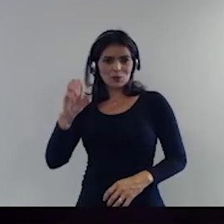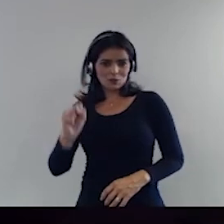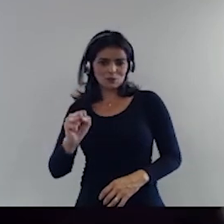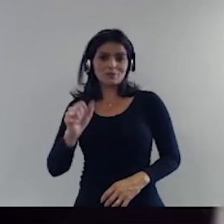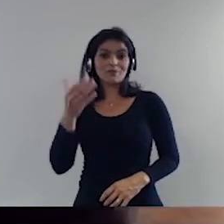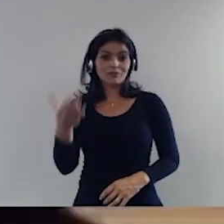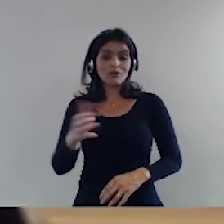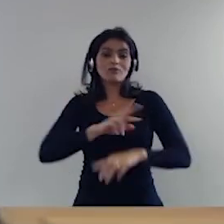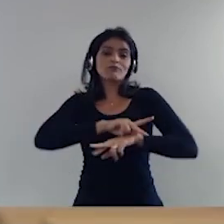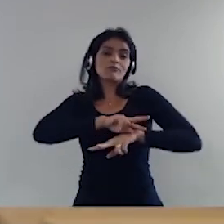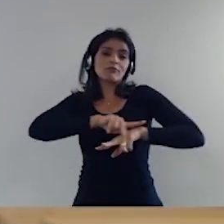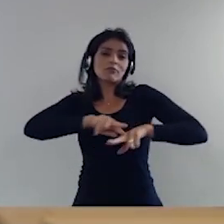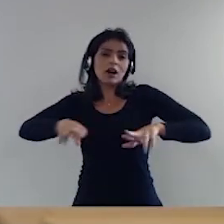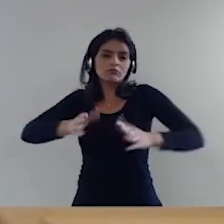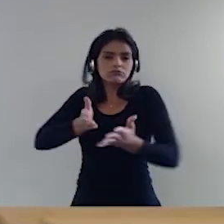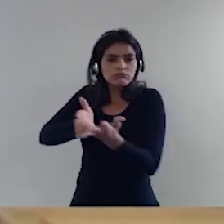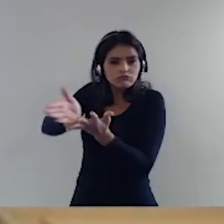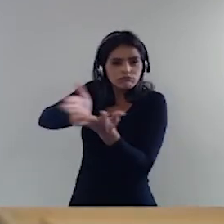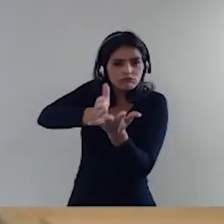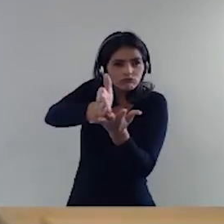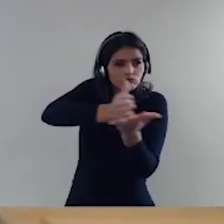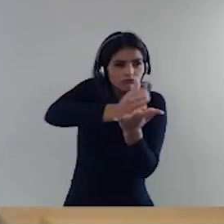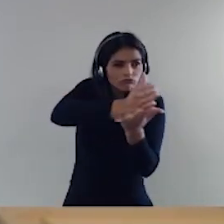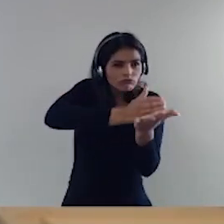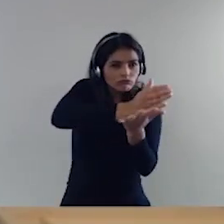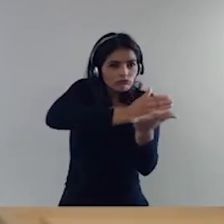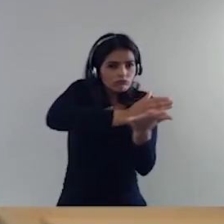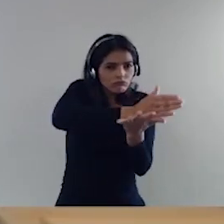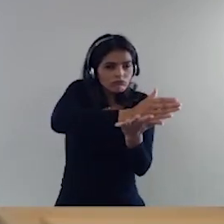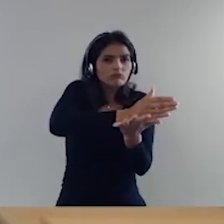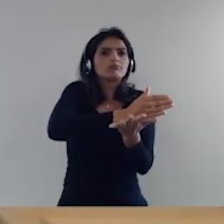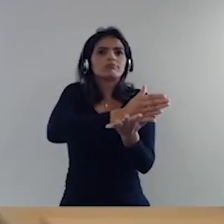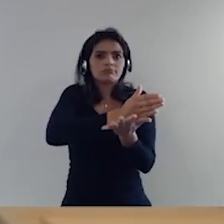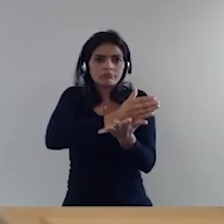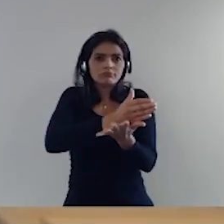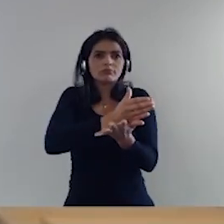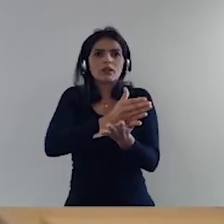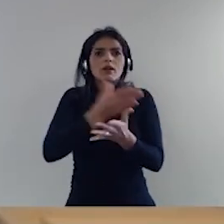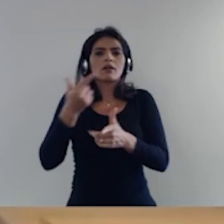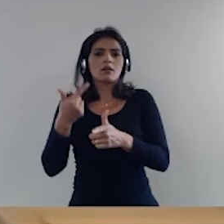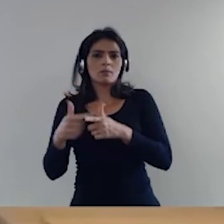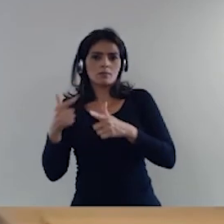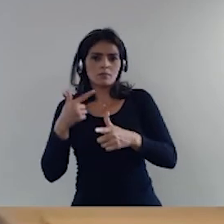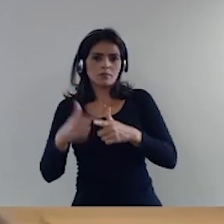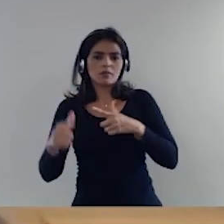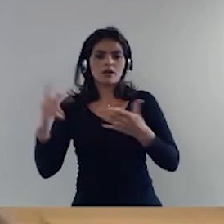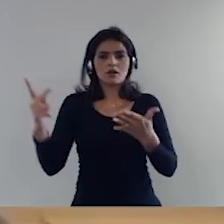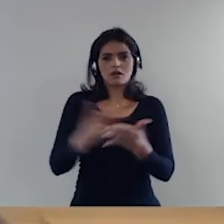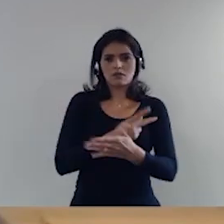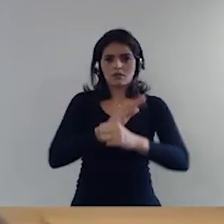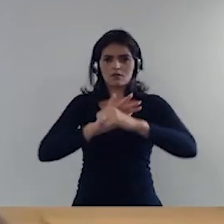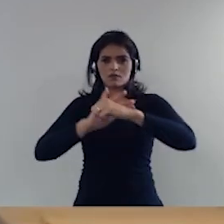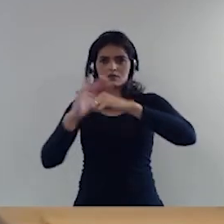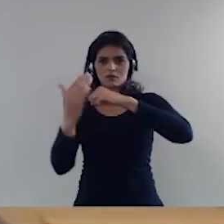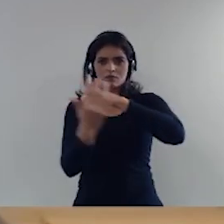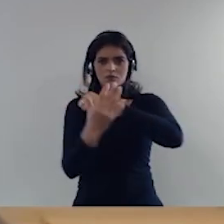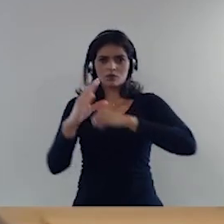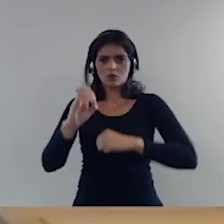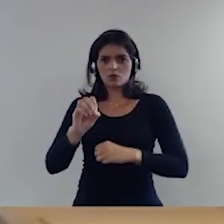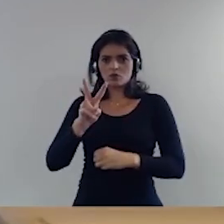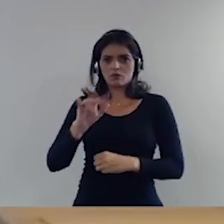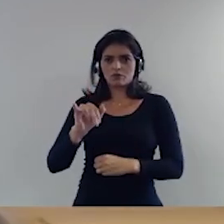múltiplas dimensões da crise causada pela pandemia da Covid-19,